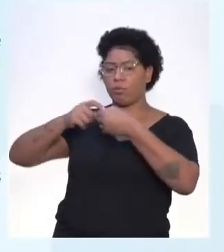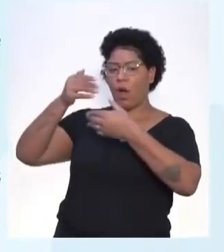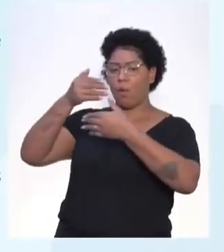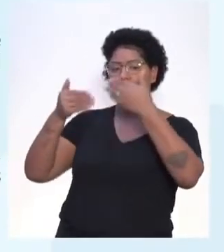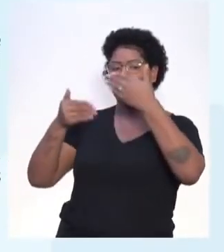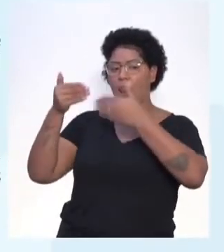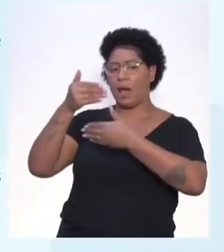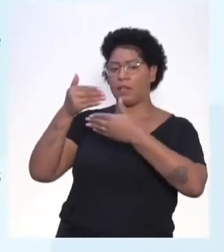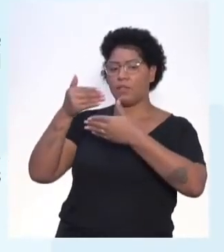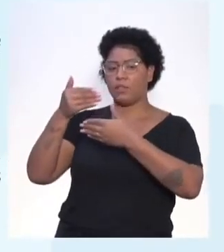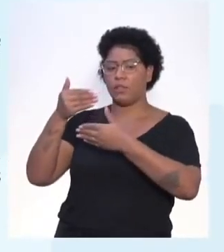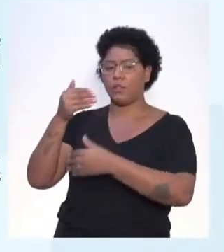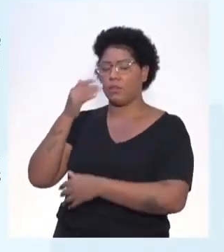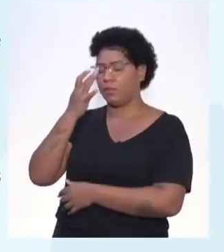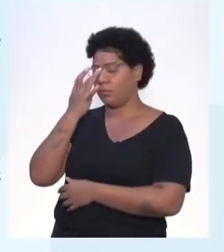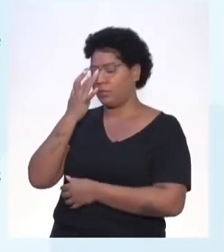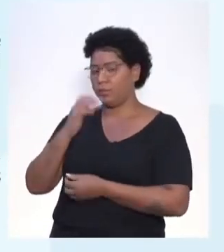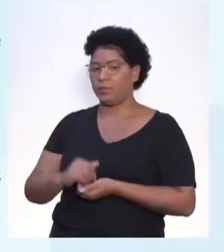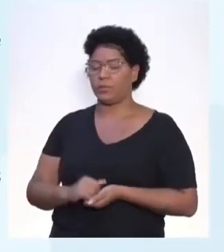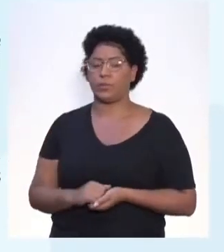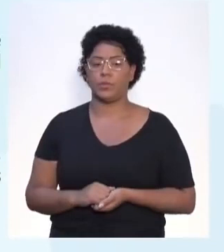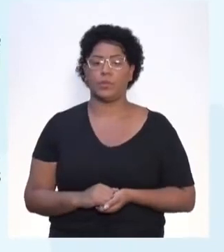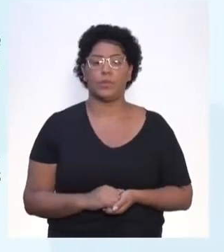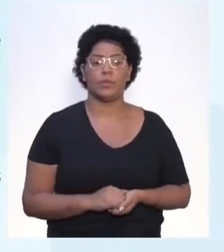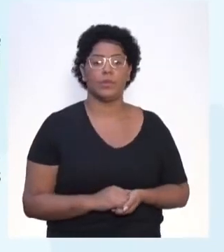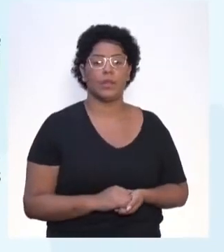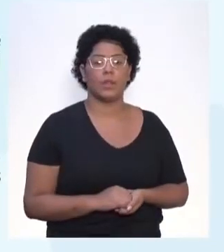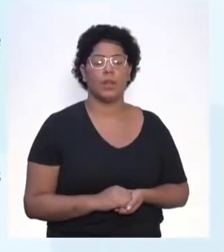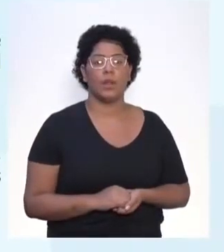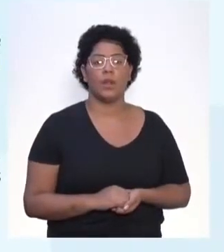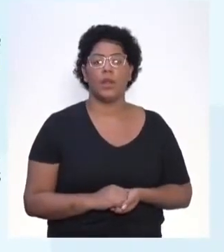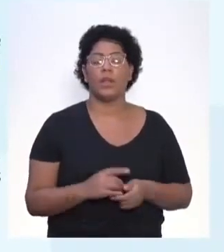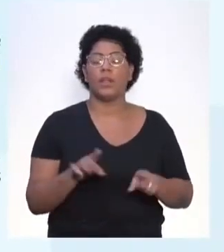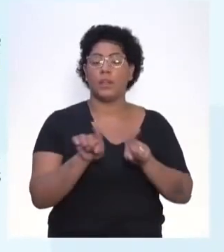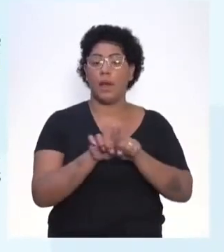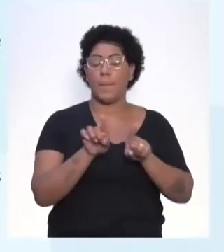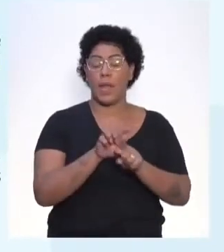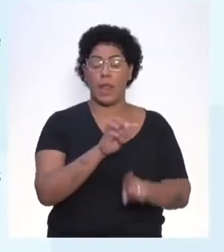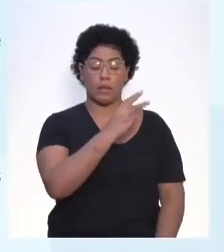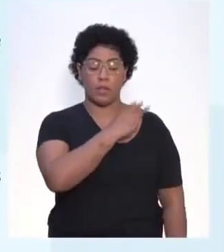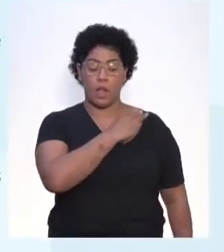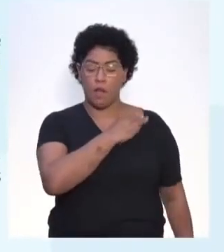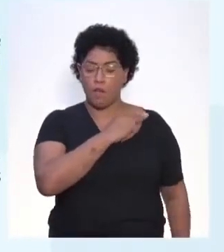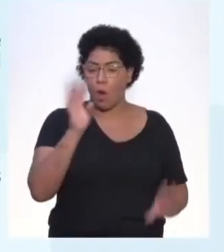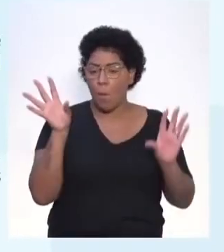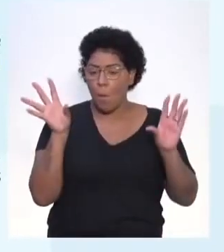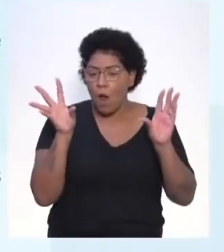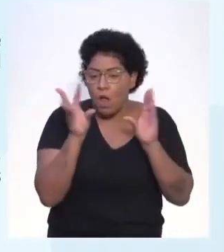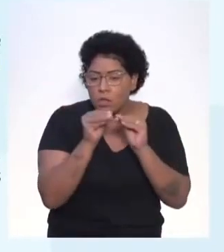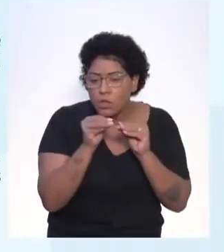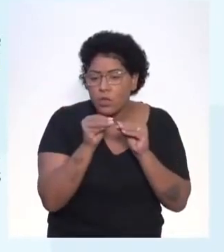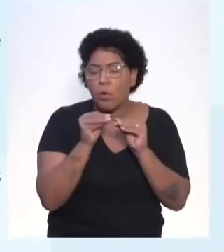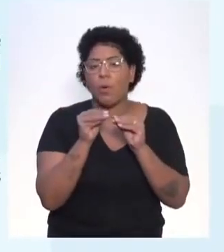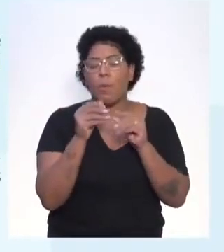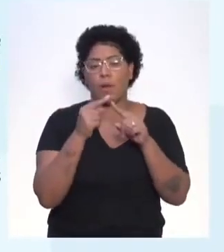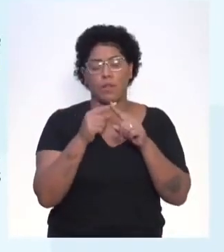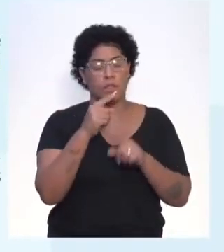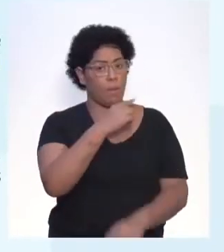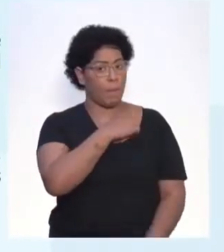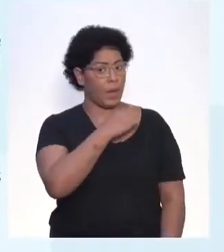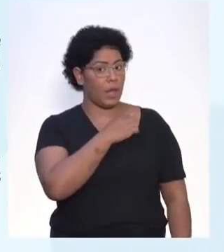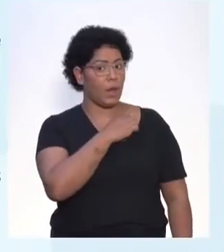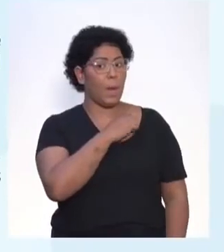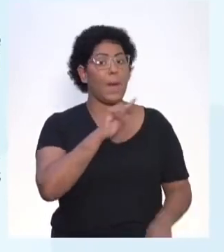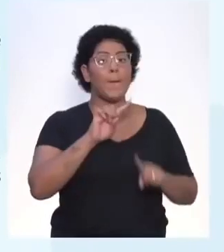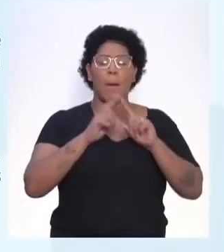mim, depois a gente continua a tela, né? Na aula da terceira série, eu vou dar um spoilerzinho, tá? Vocês estão na primeira série do médio,